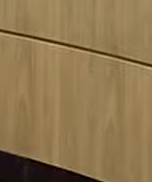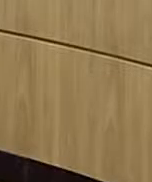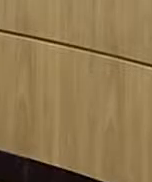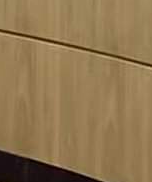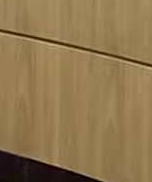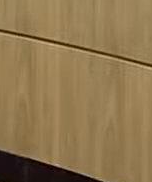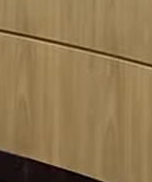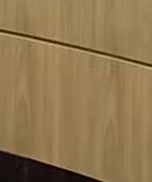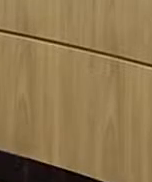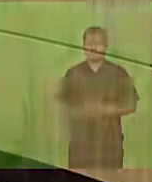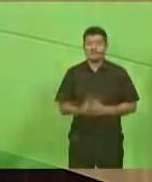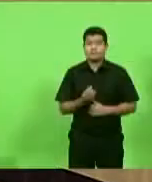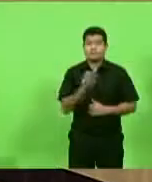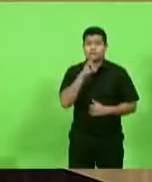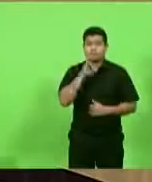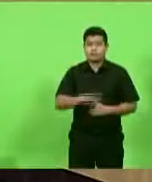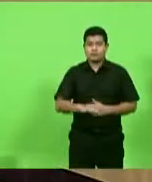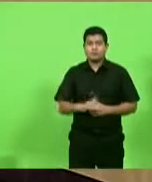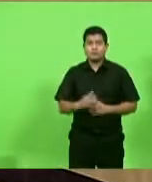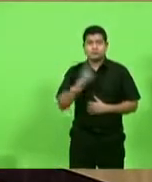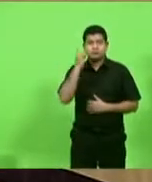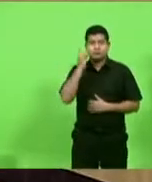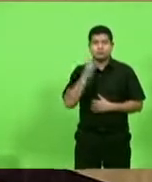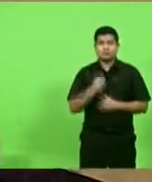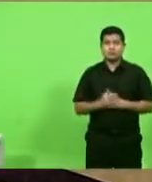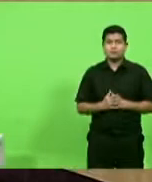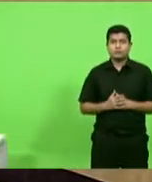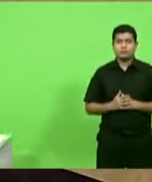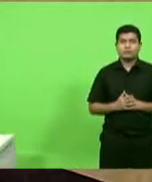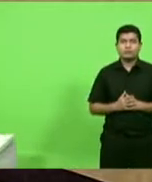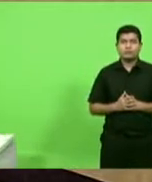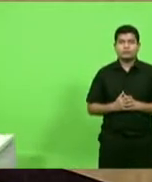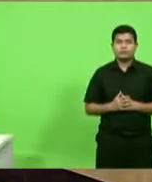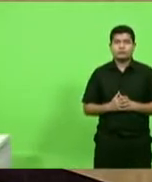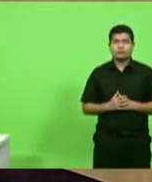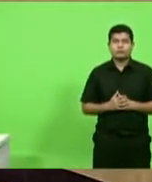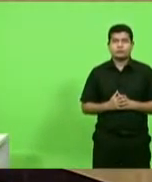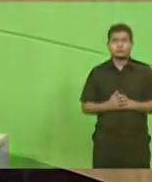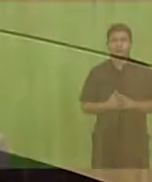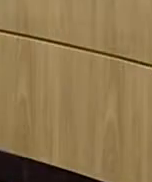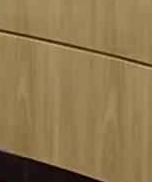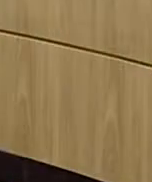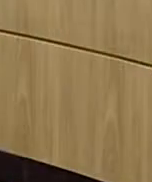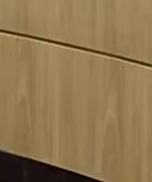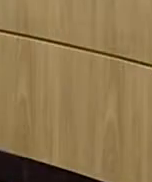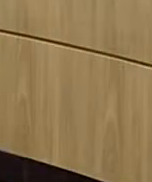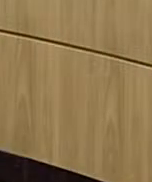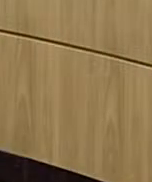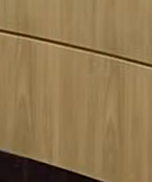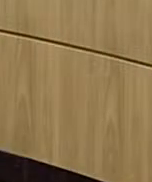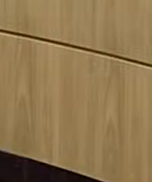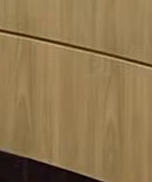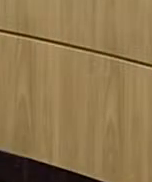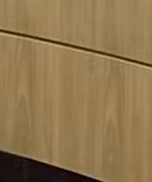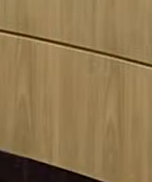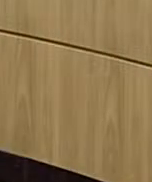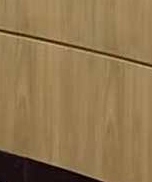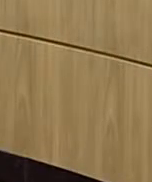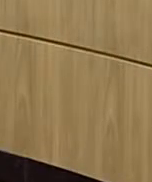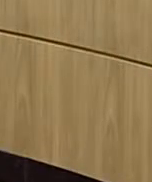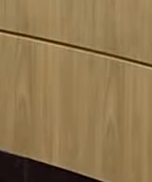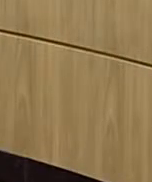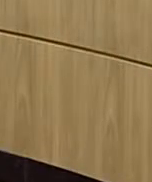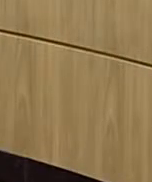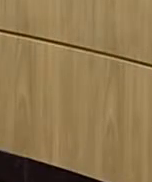Boa tarde, deputadas. Boa tarde, deputados. Boa tarde, catarinenses. Sob a proteção de Deus,